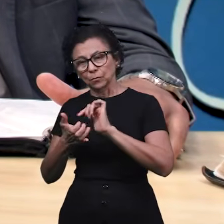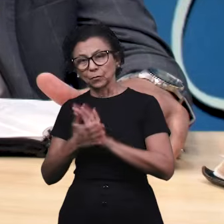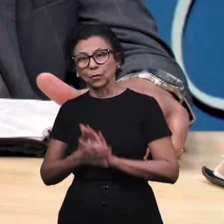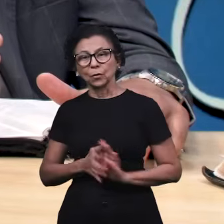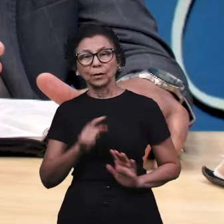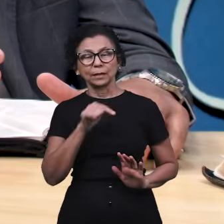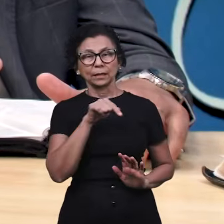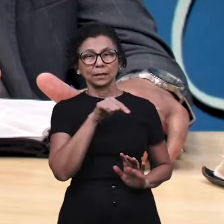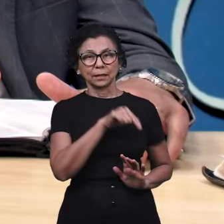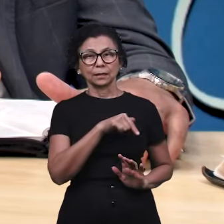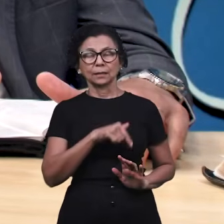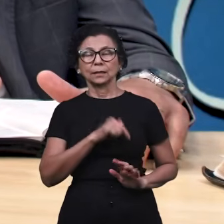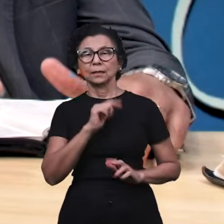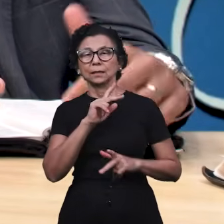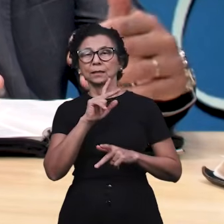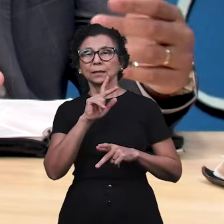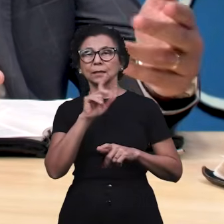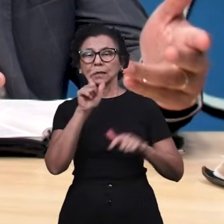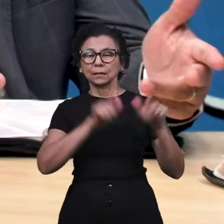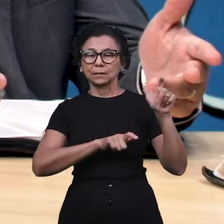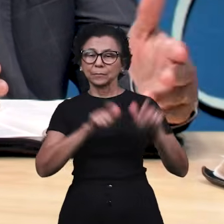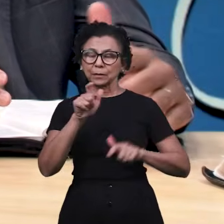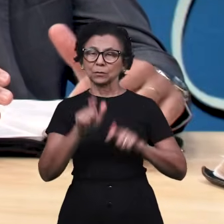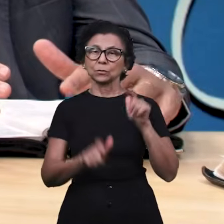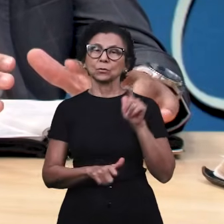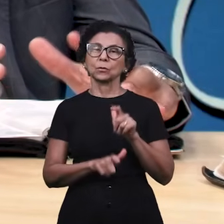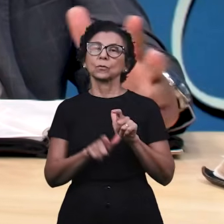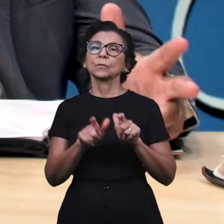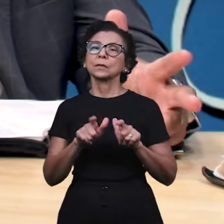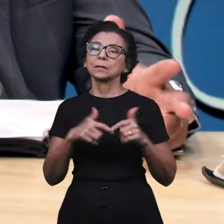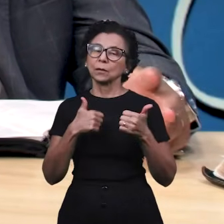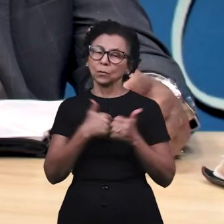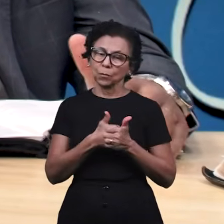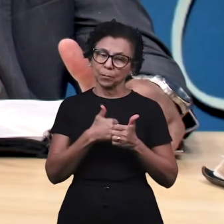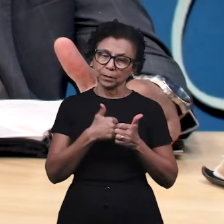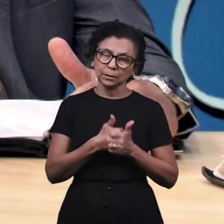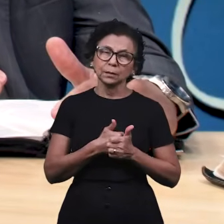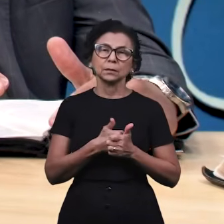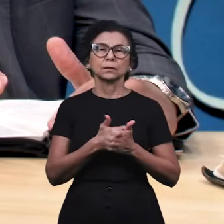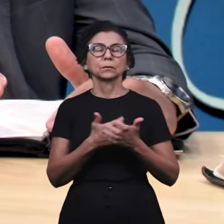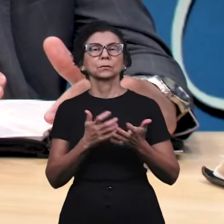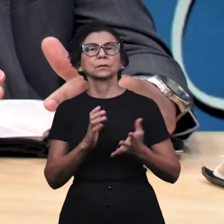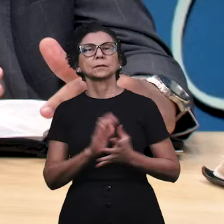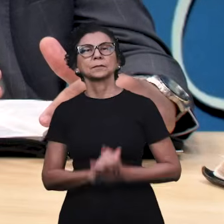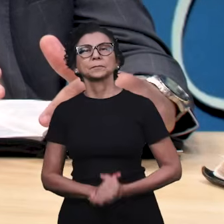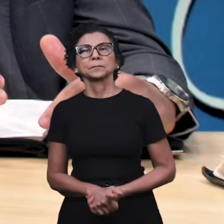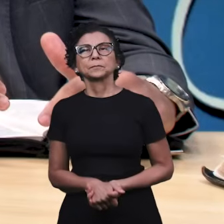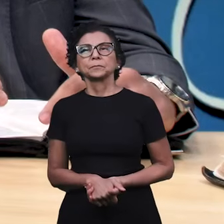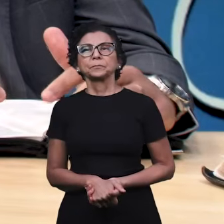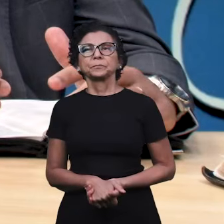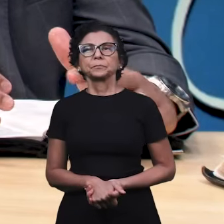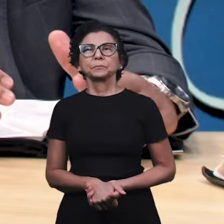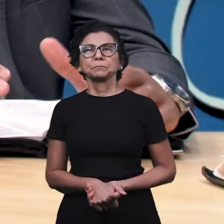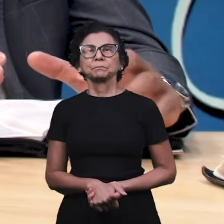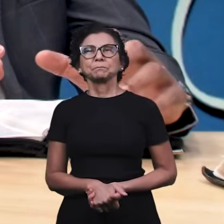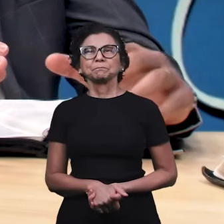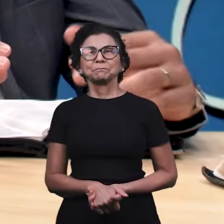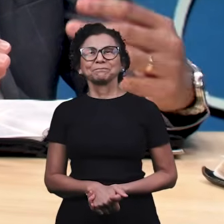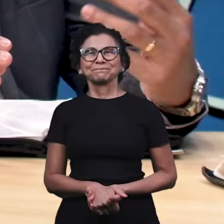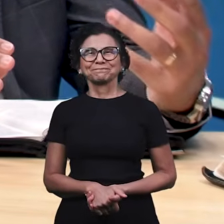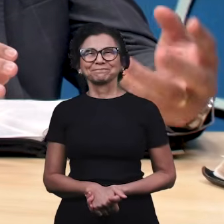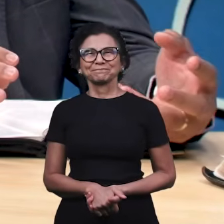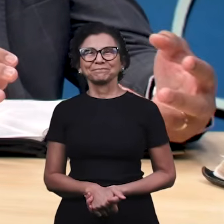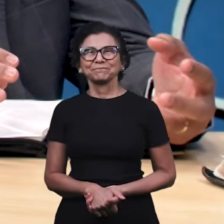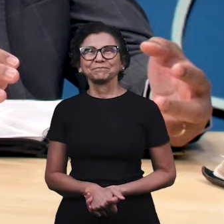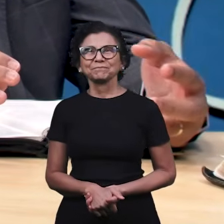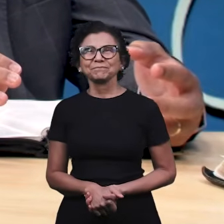ao espírito de adoração ao Senhor, juntamente com todo o corpo, evidentemente. Essa postura de eu